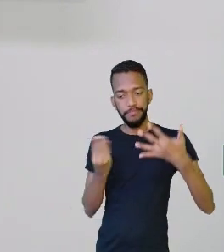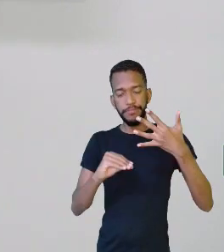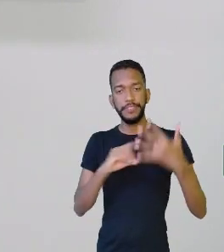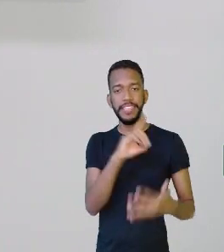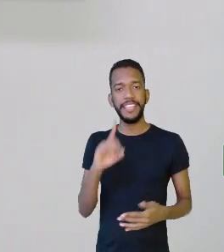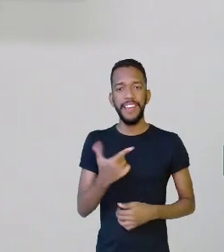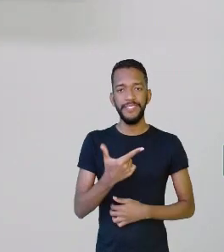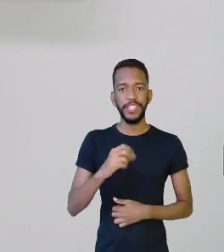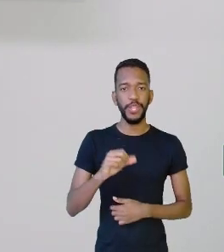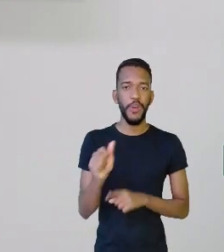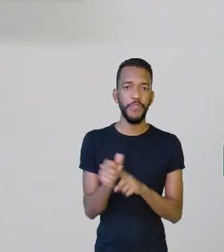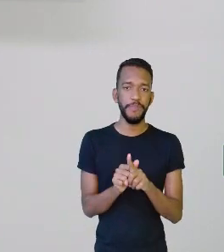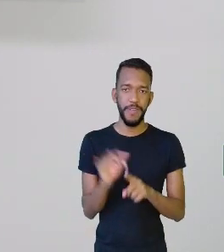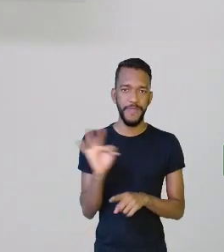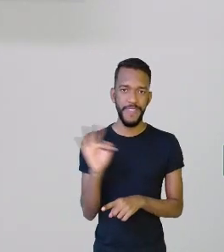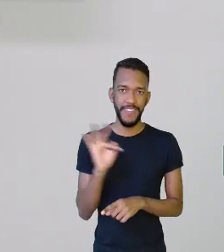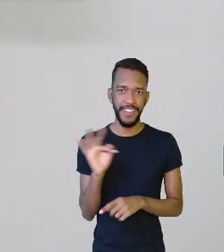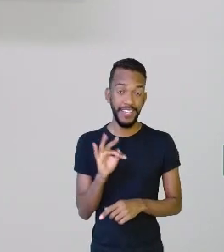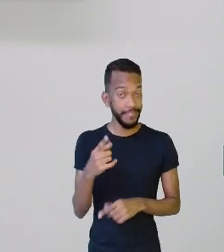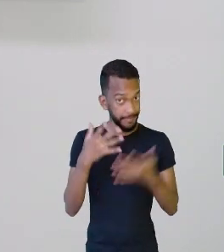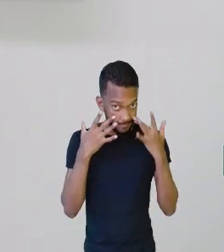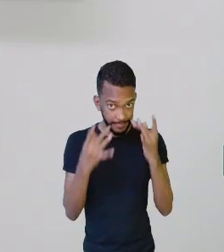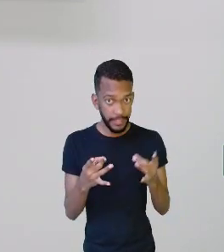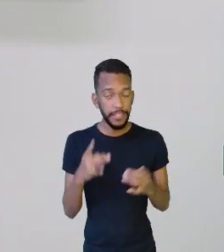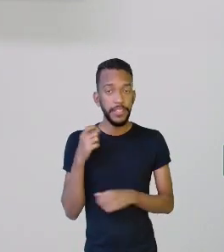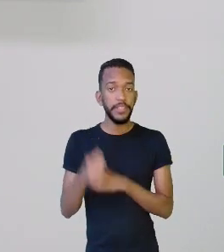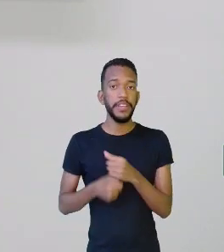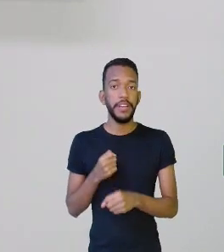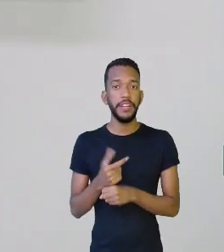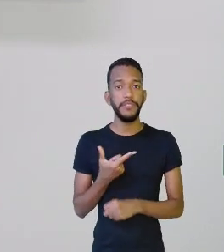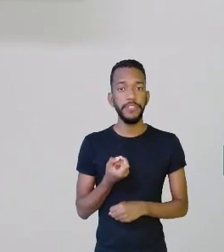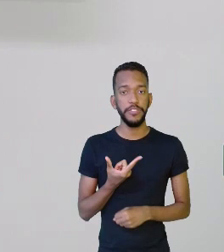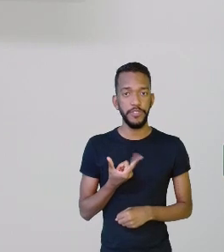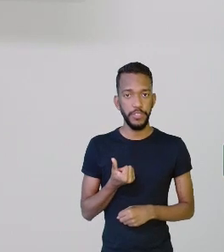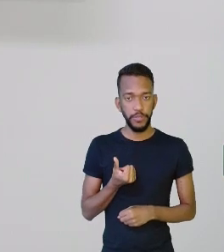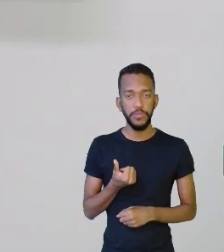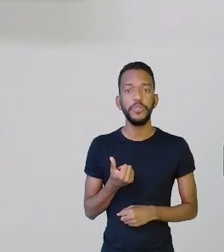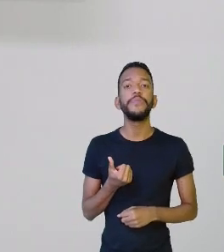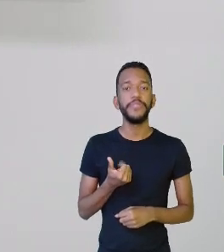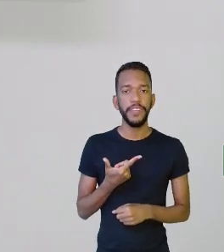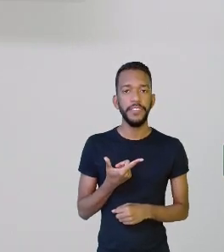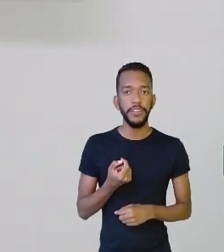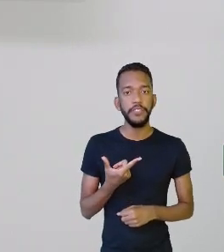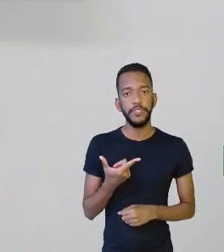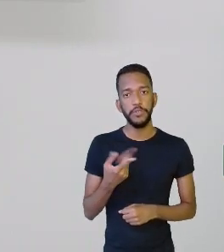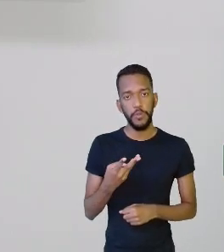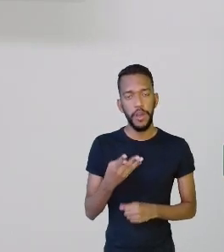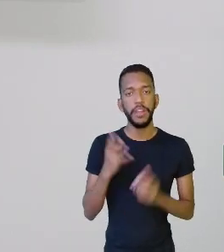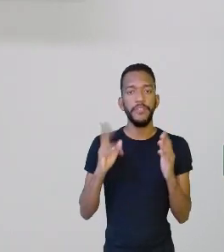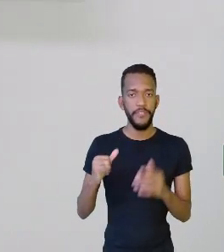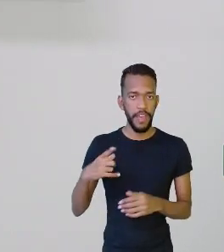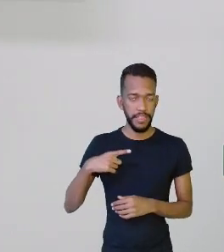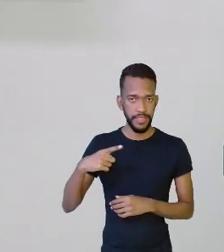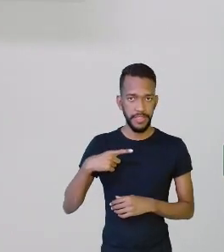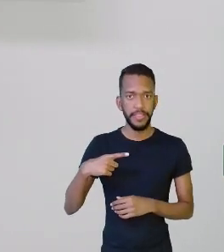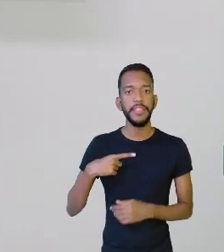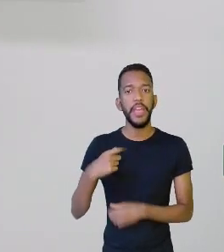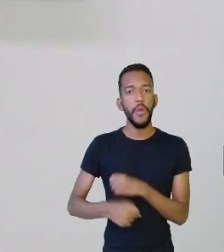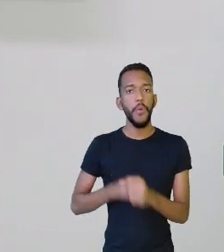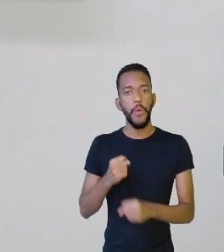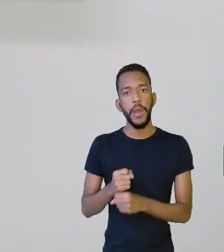29 de fevereiro. Então, fiquem atentos, hein? Estamos em 2021, em 2024, nós teremos um